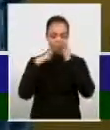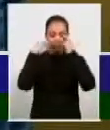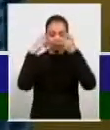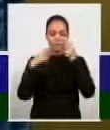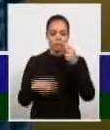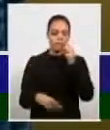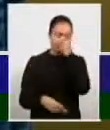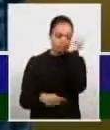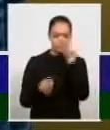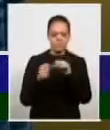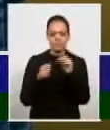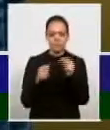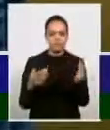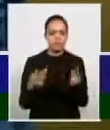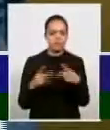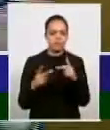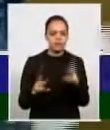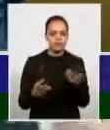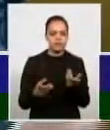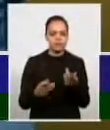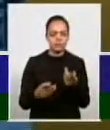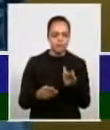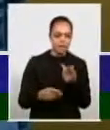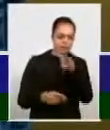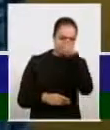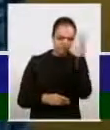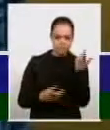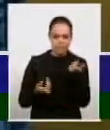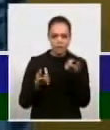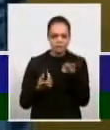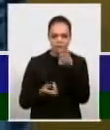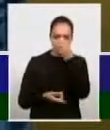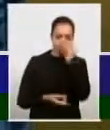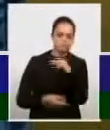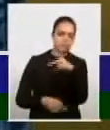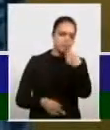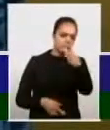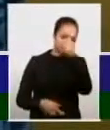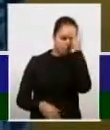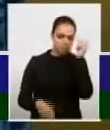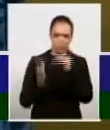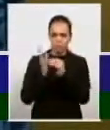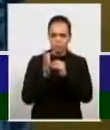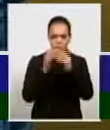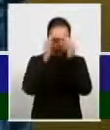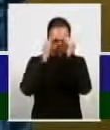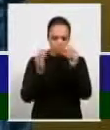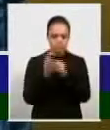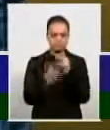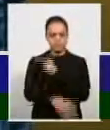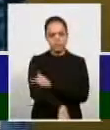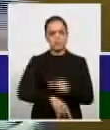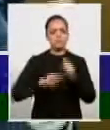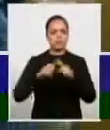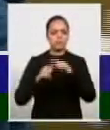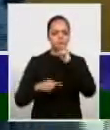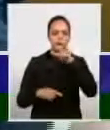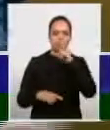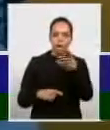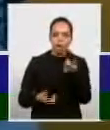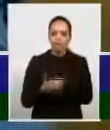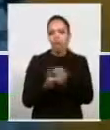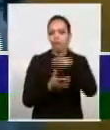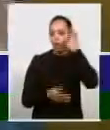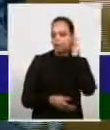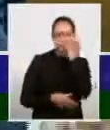que estão fazendo, tratando as outras pessoas, os usuários do transporte, com falta de respeito, porque ninguém é obrigado a ouvir aquilo que não